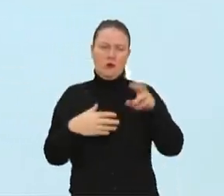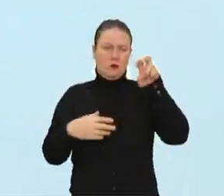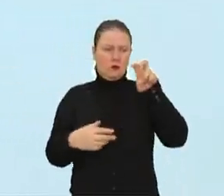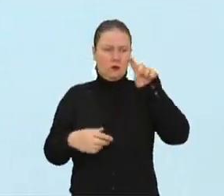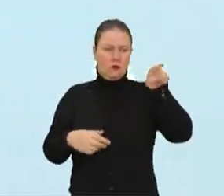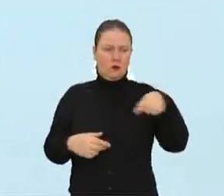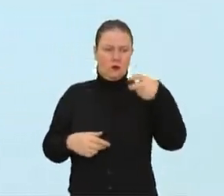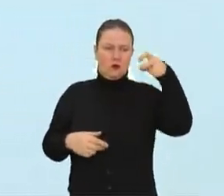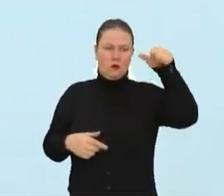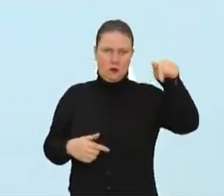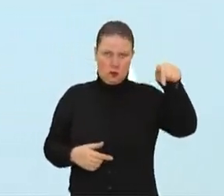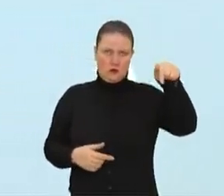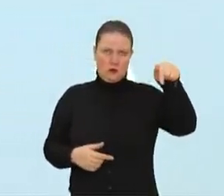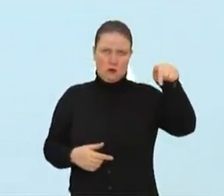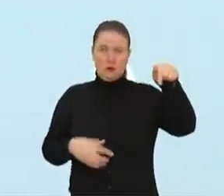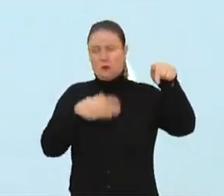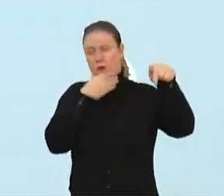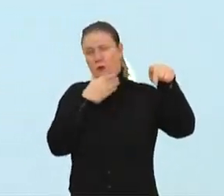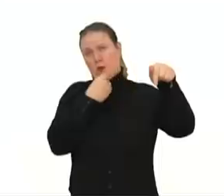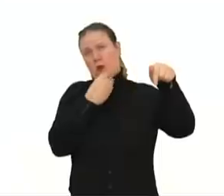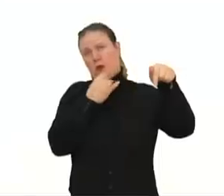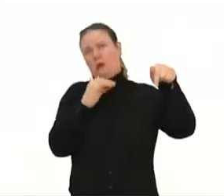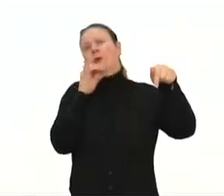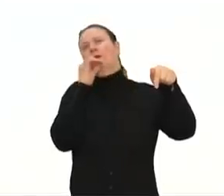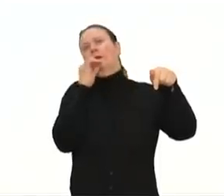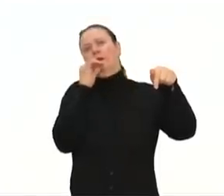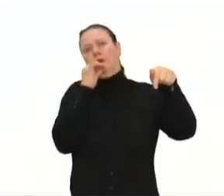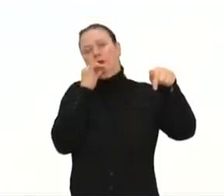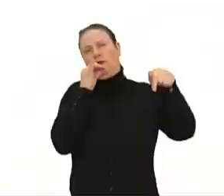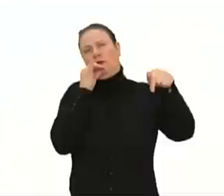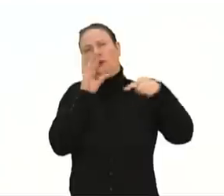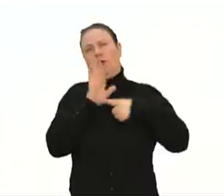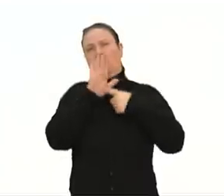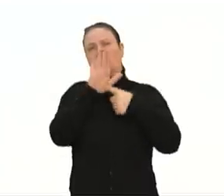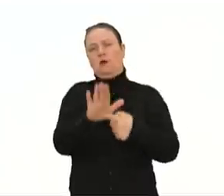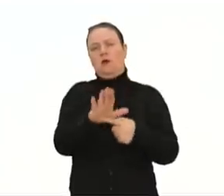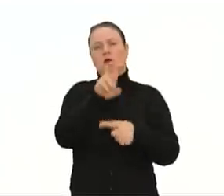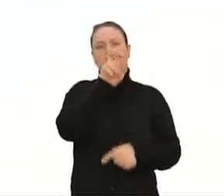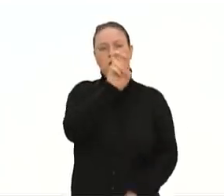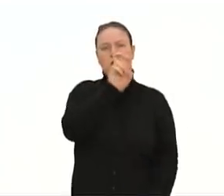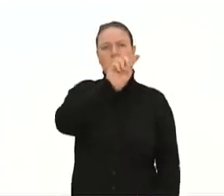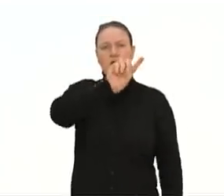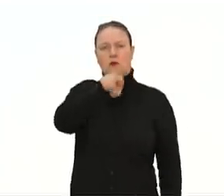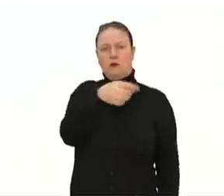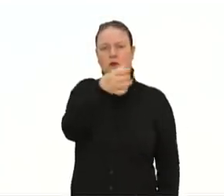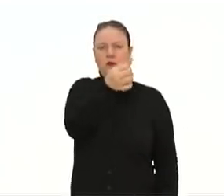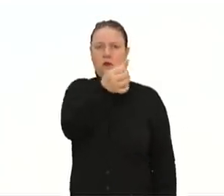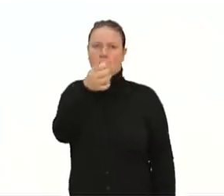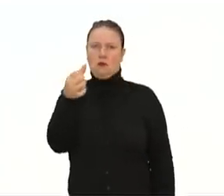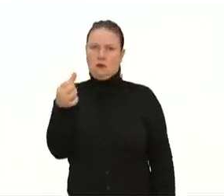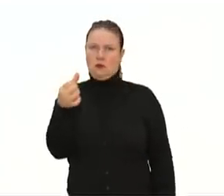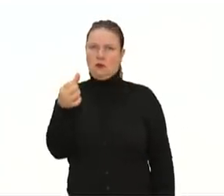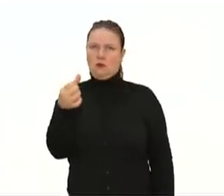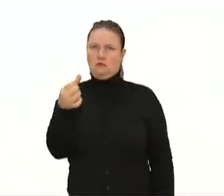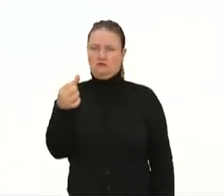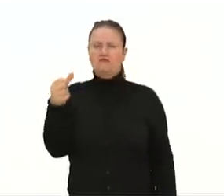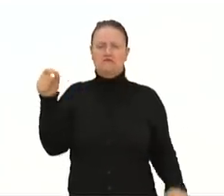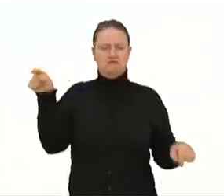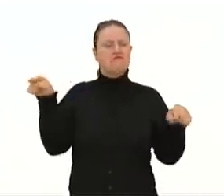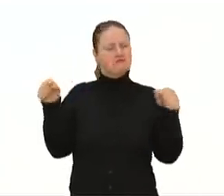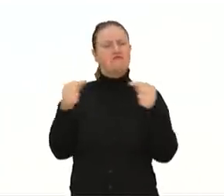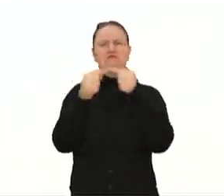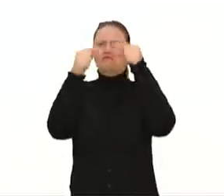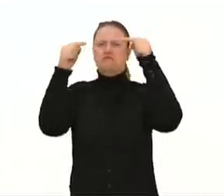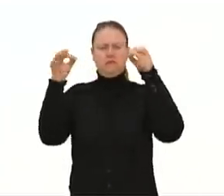este homem, vamos supor que seja um homem que fez esse hemograma, apresentou 5,66, quer dizer que está ideal, né?